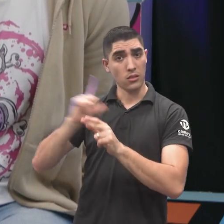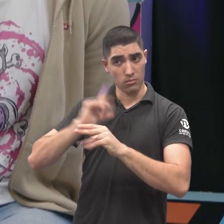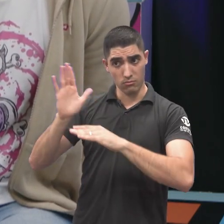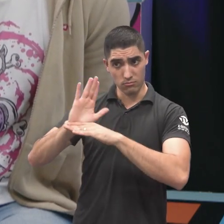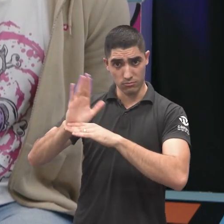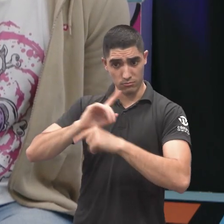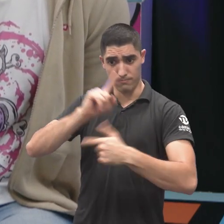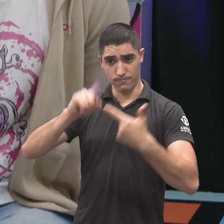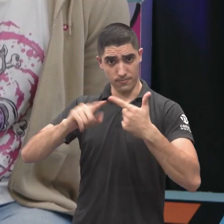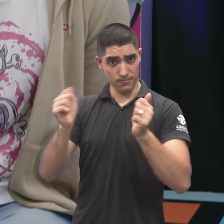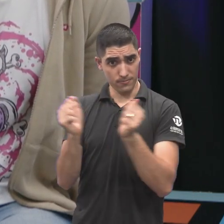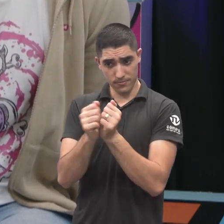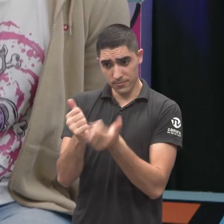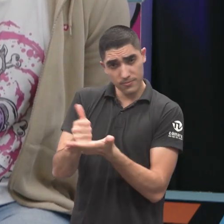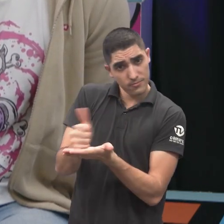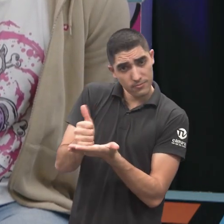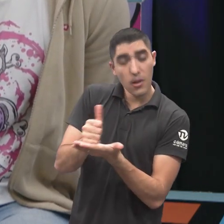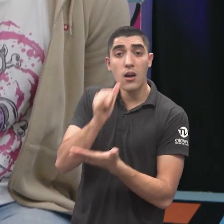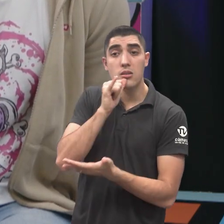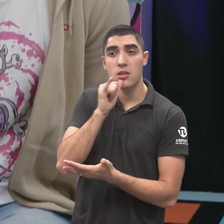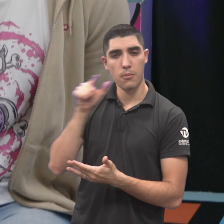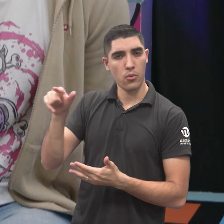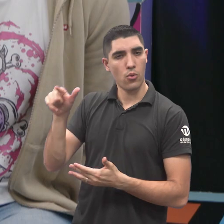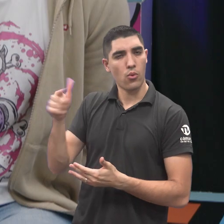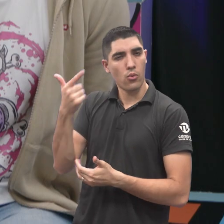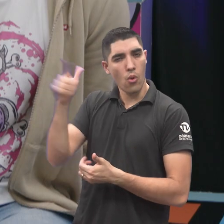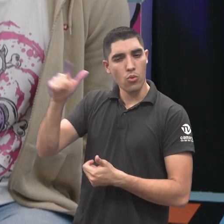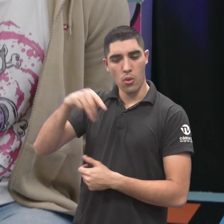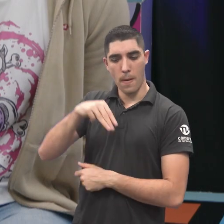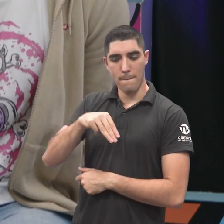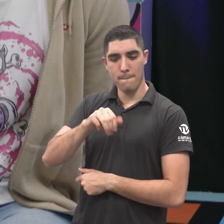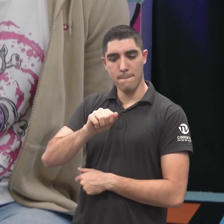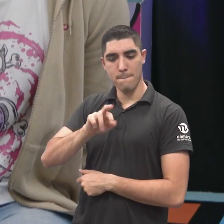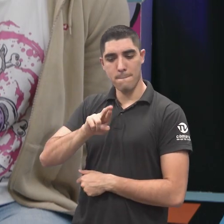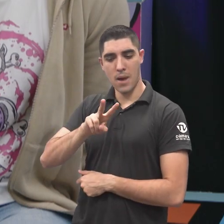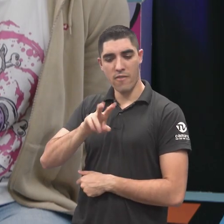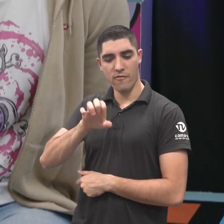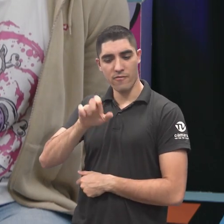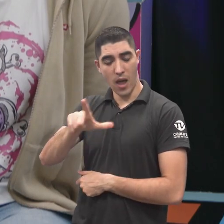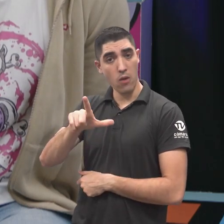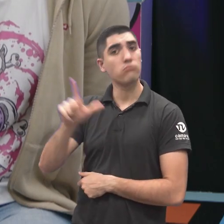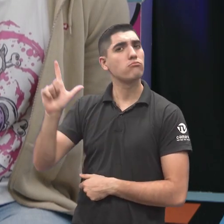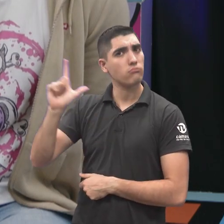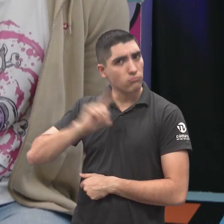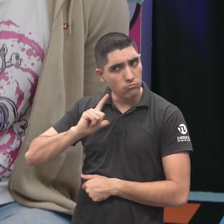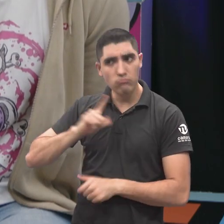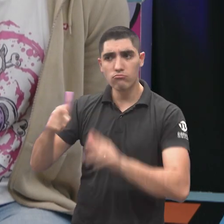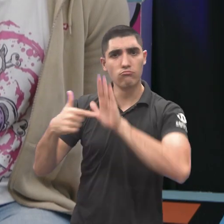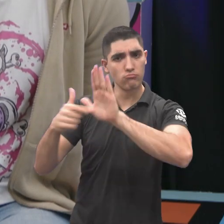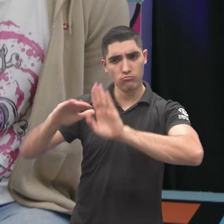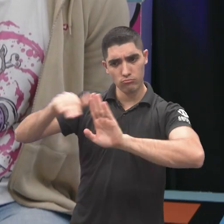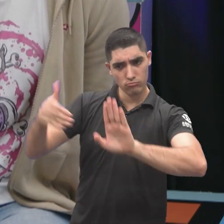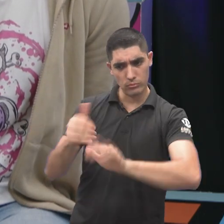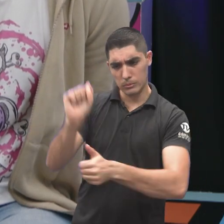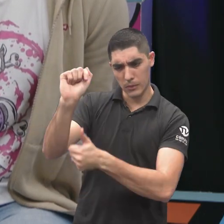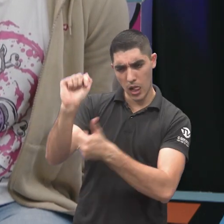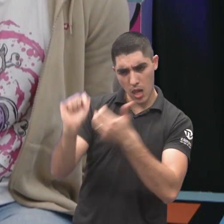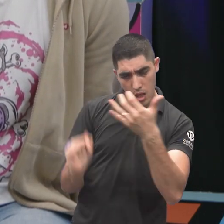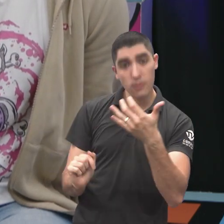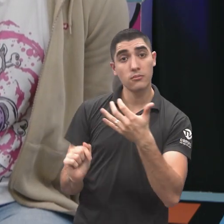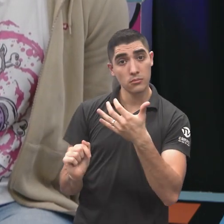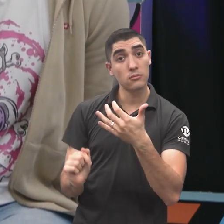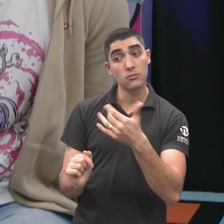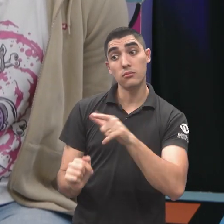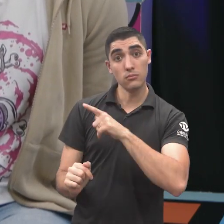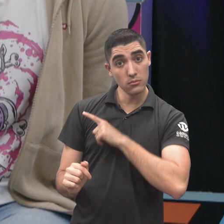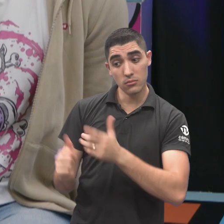A Marvel faz isso muito bem. Você tem todo o universo canônico da Marvel, mas você também tem as séries que fazem parte do universo canônico, você